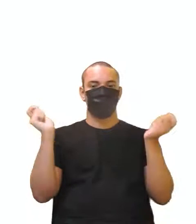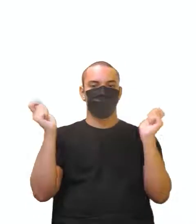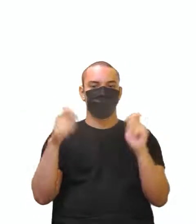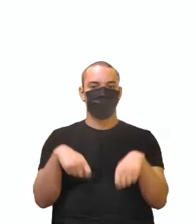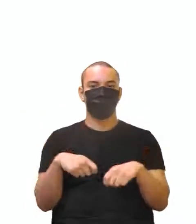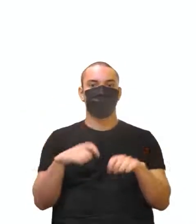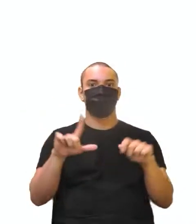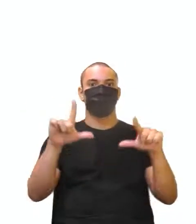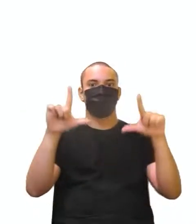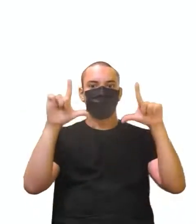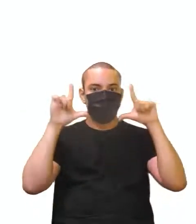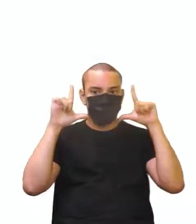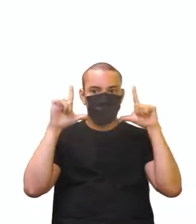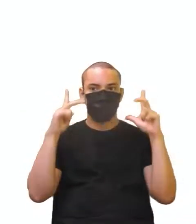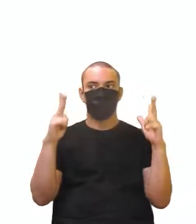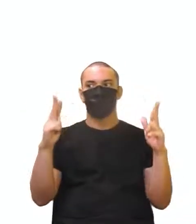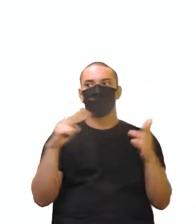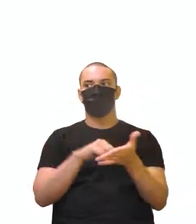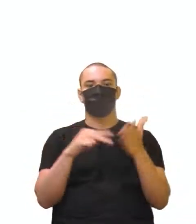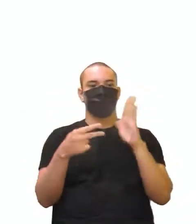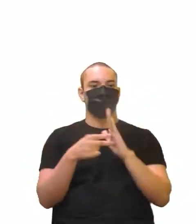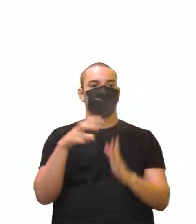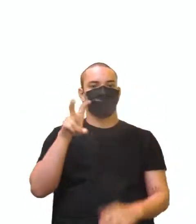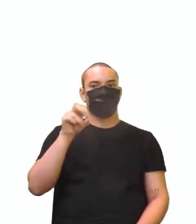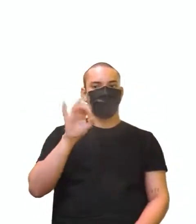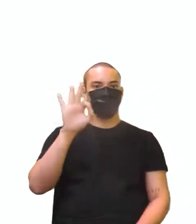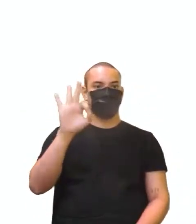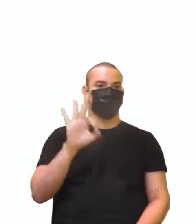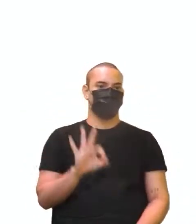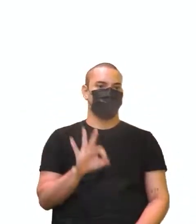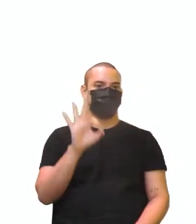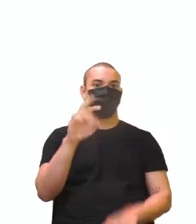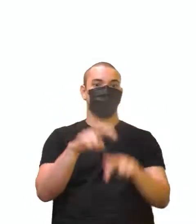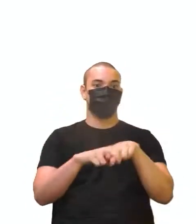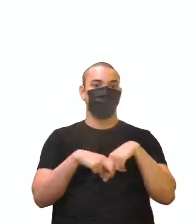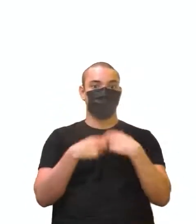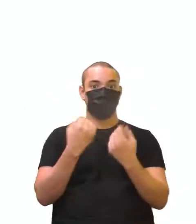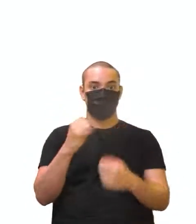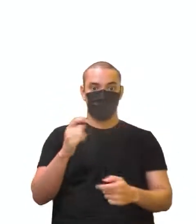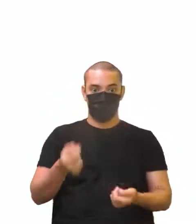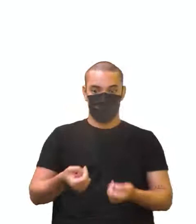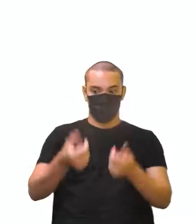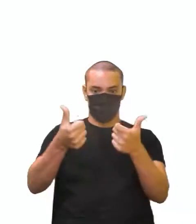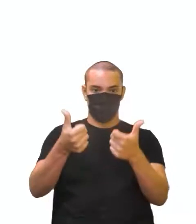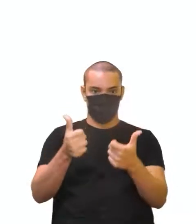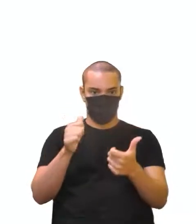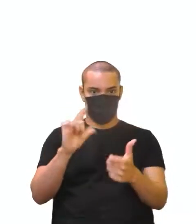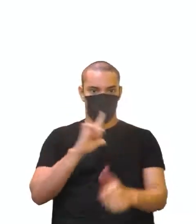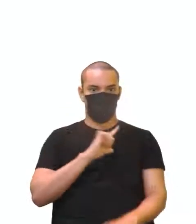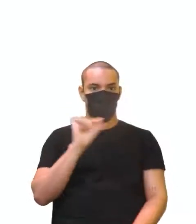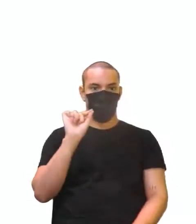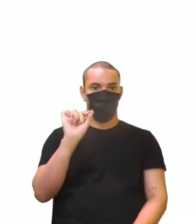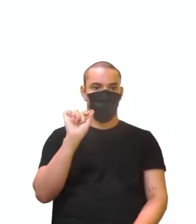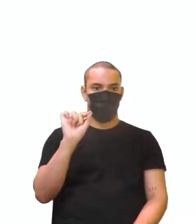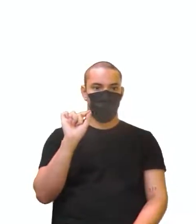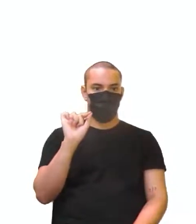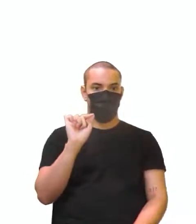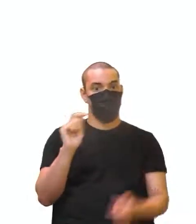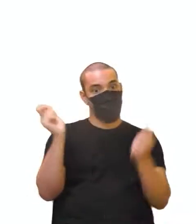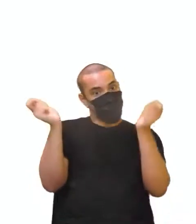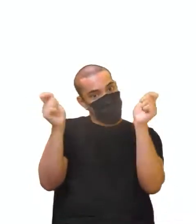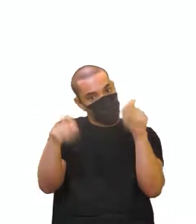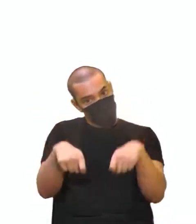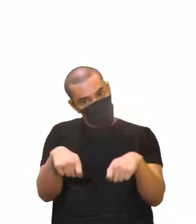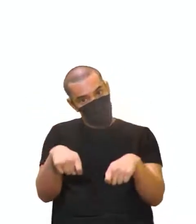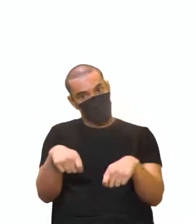sair cara é igual a 50%. Ou seja, se eu jogar o dado, eu tenho 50% de chance de